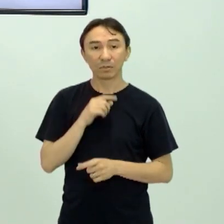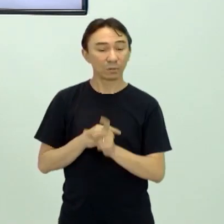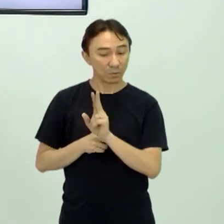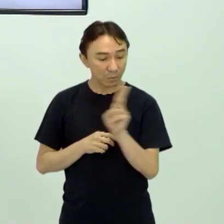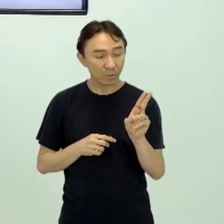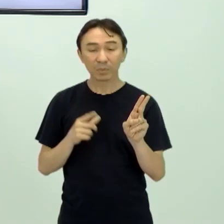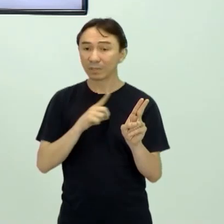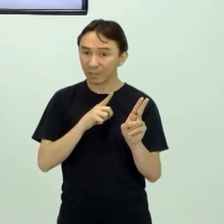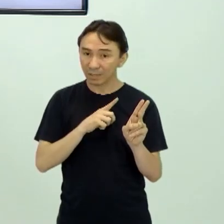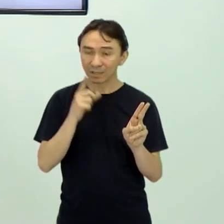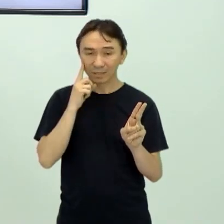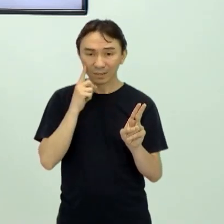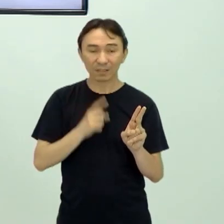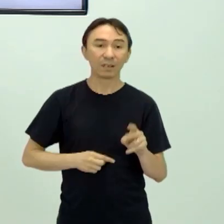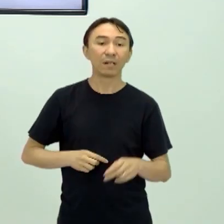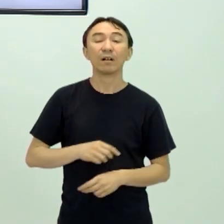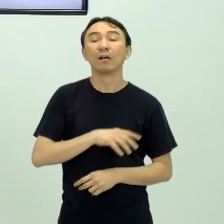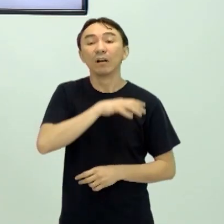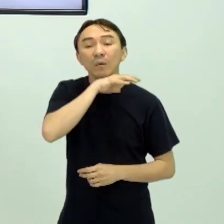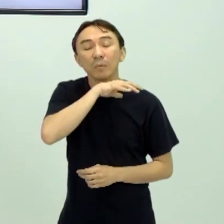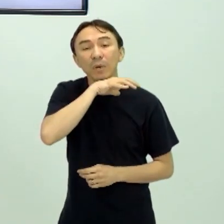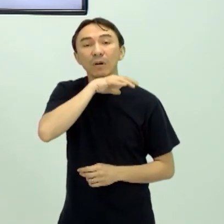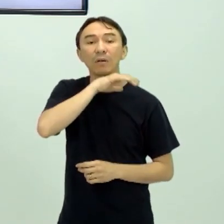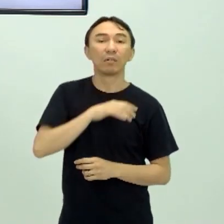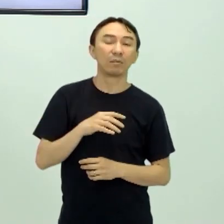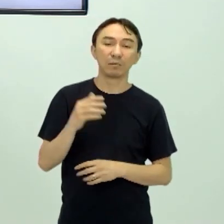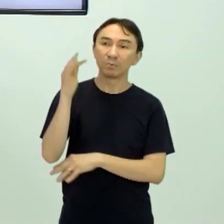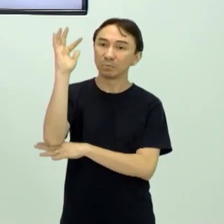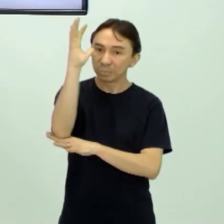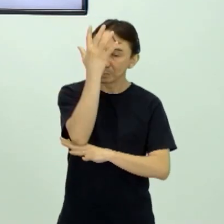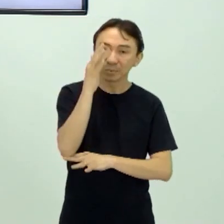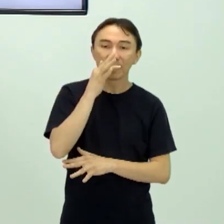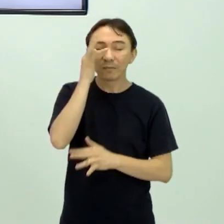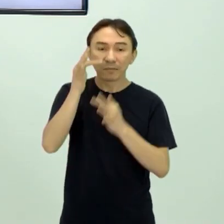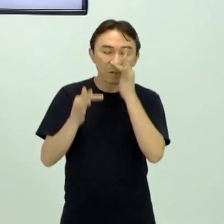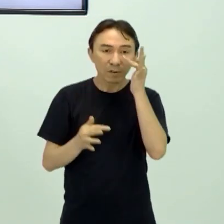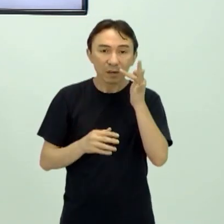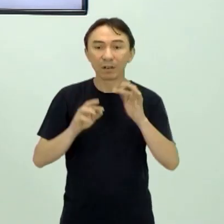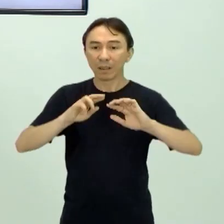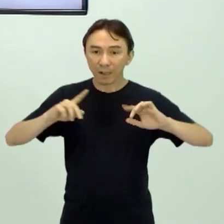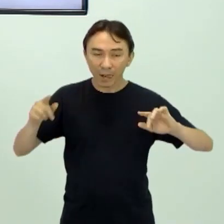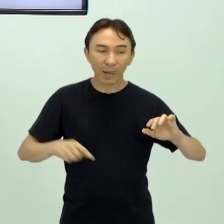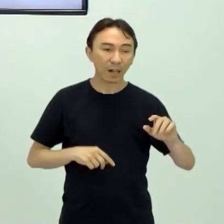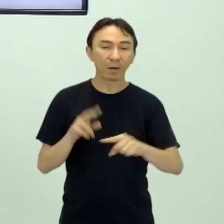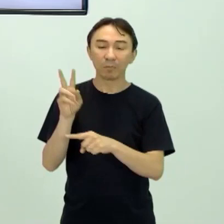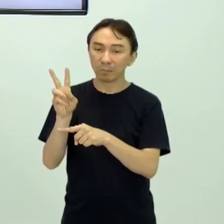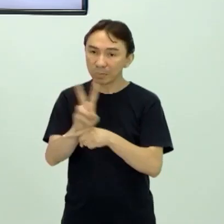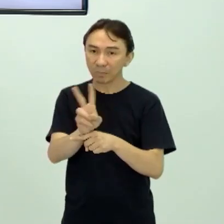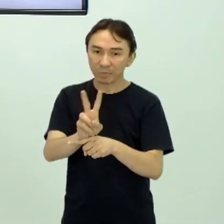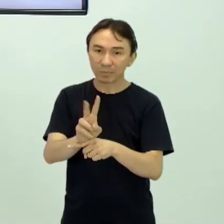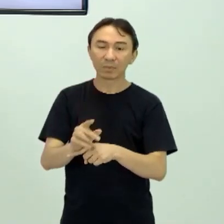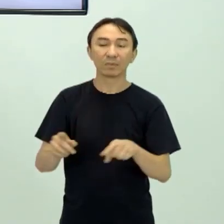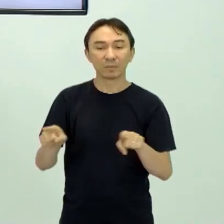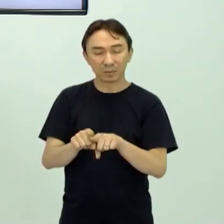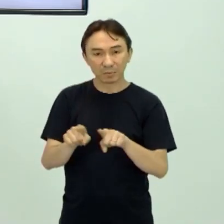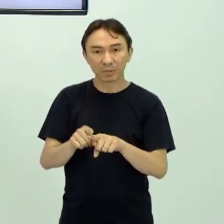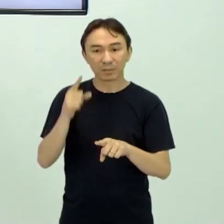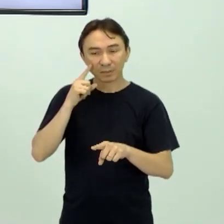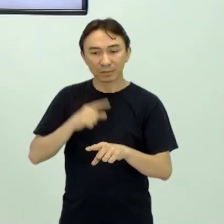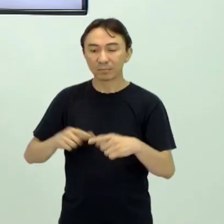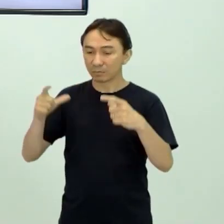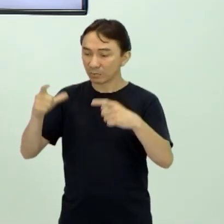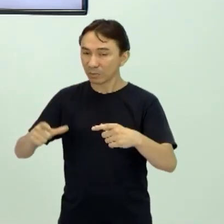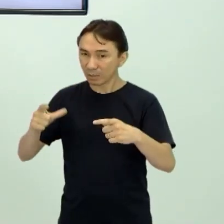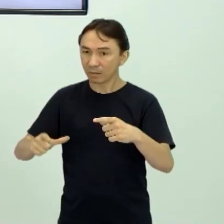da fauna e flora, bem como garantir divisas para as comunidades locais. A professora Ana Lúcia me corrige aqui. Obrigadão,